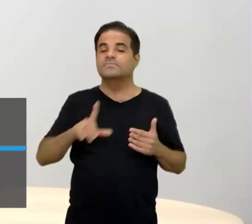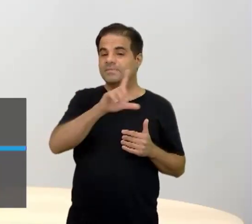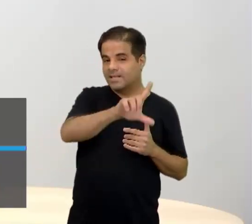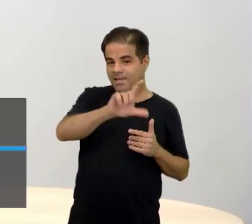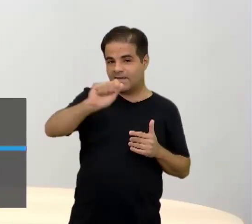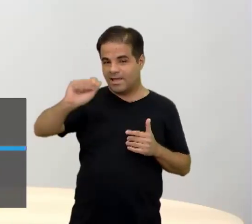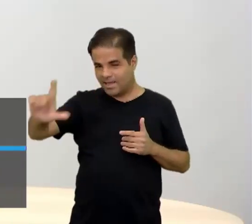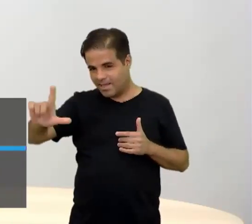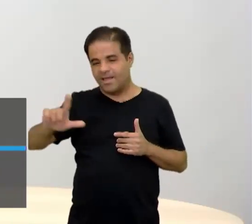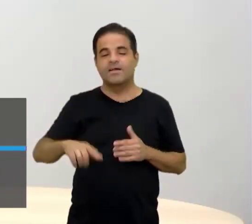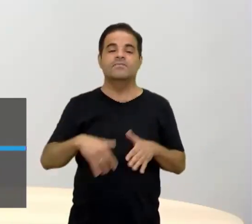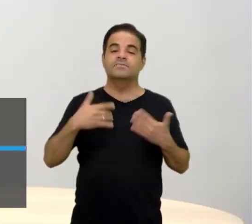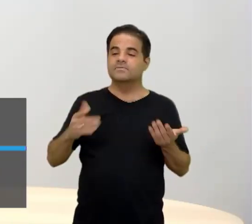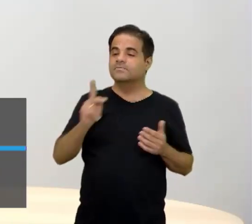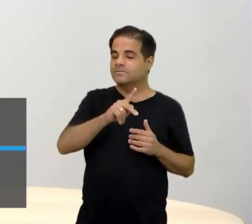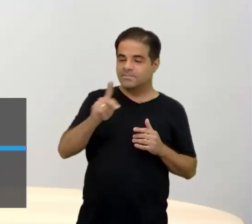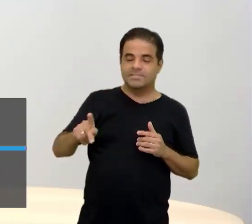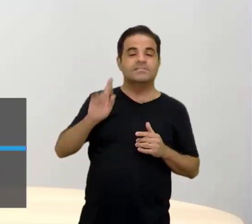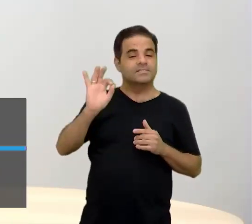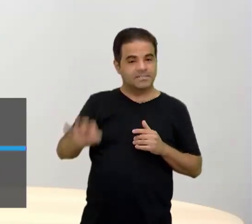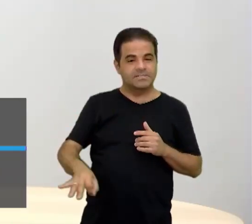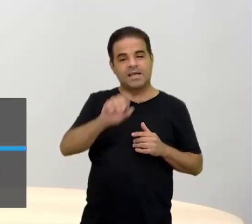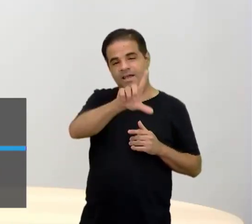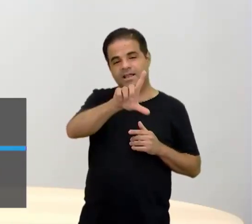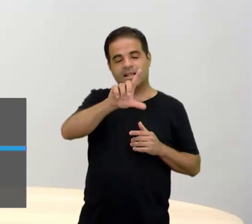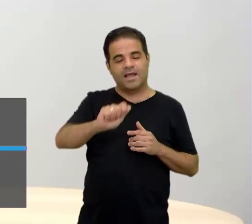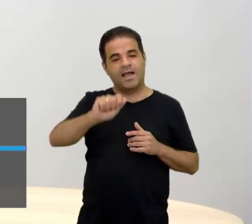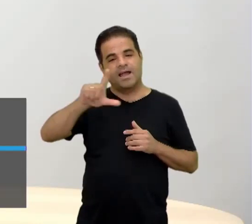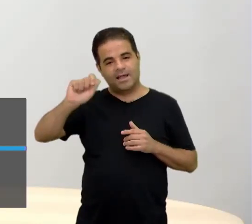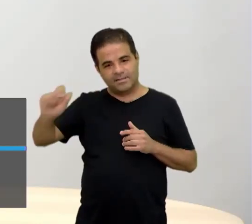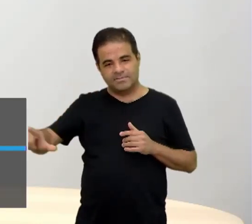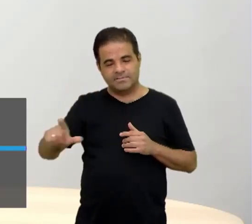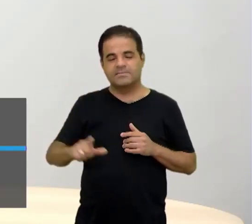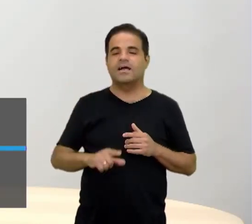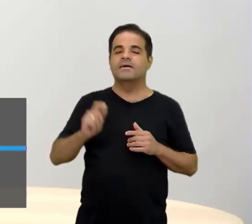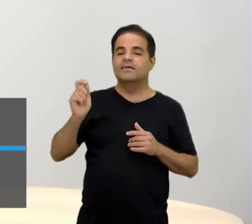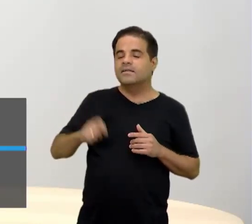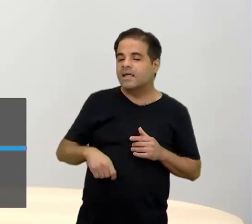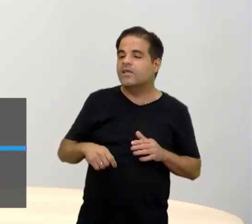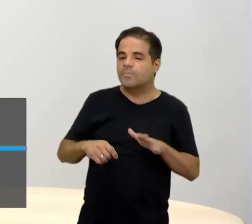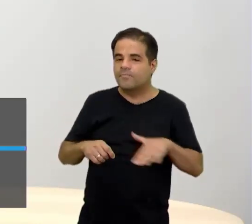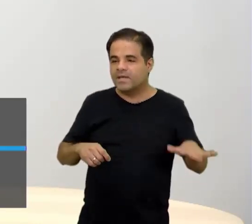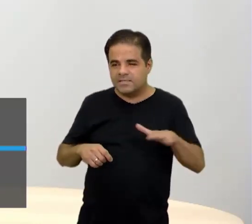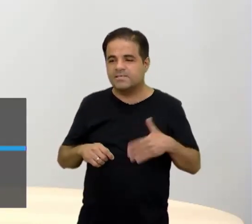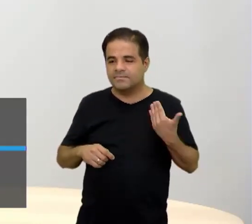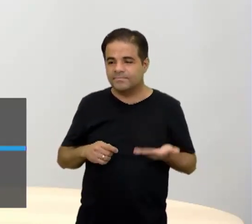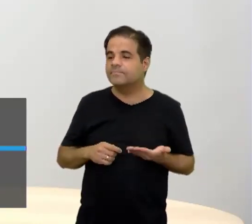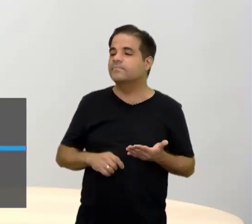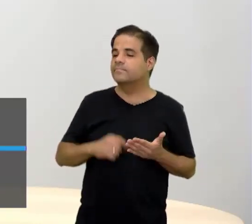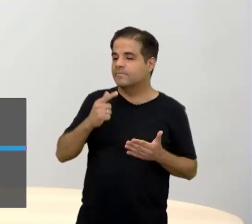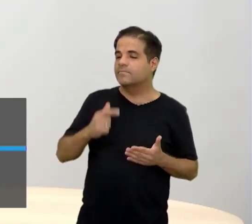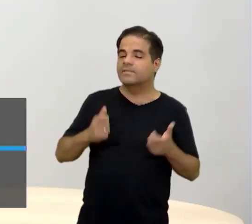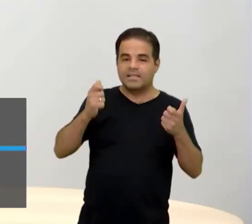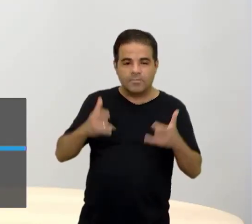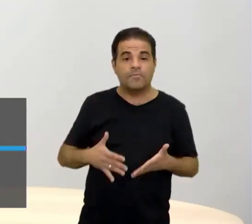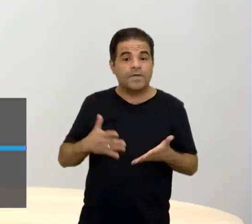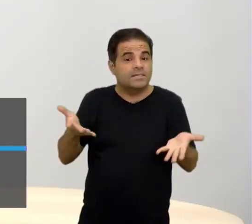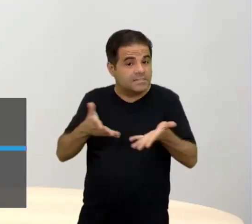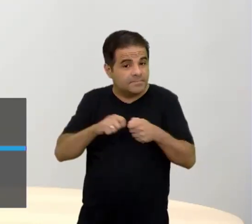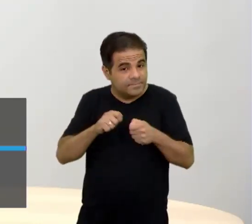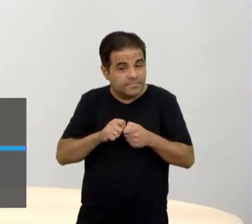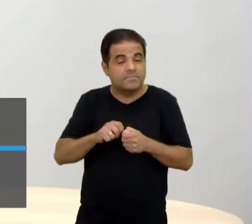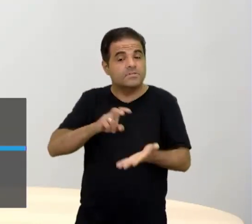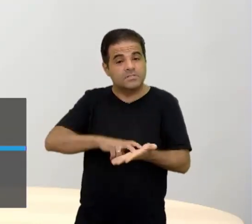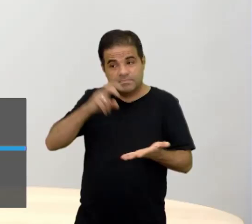professor Celso Pedro indicando que sim, né? L-A-L, LAU, né? No caso, lado, ângulo, LAU. E ele falou que eles fizeram hoje